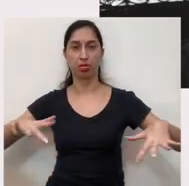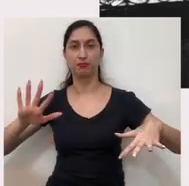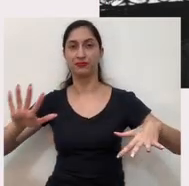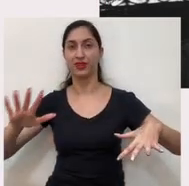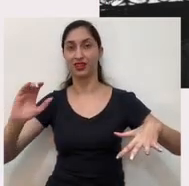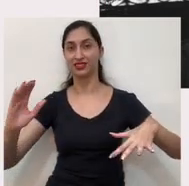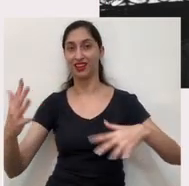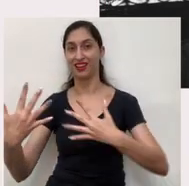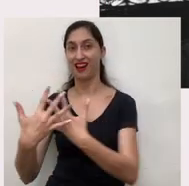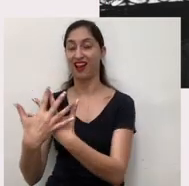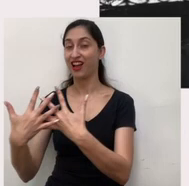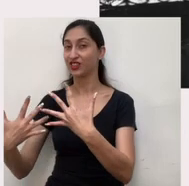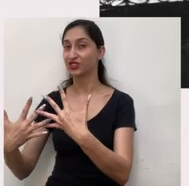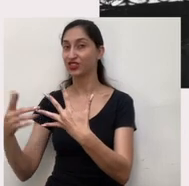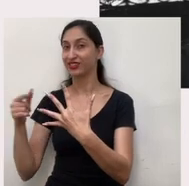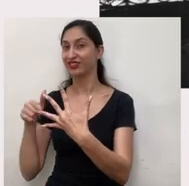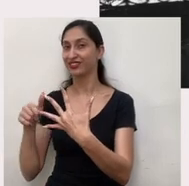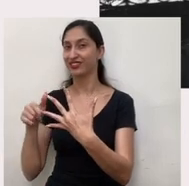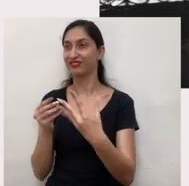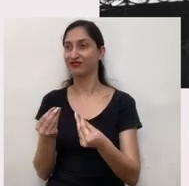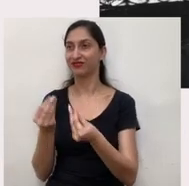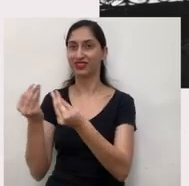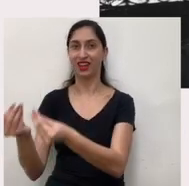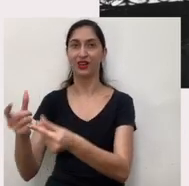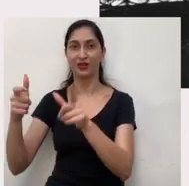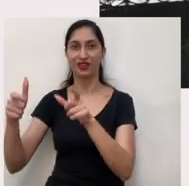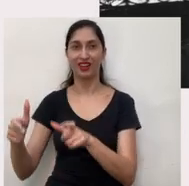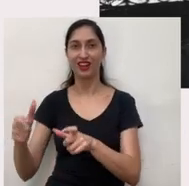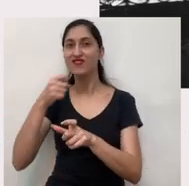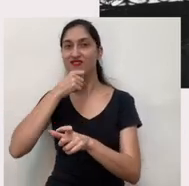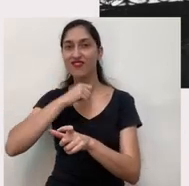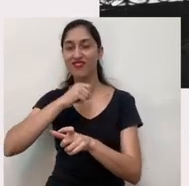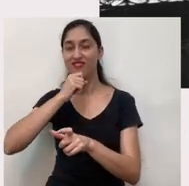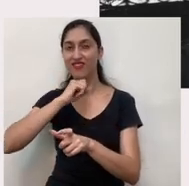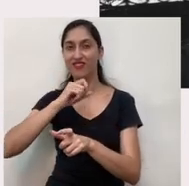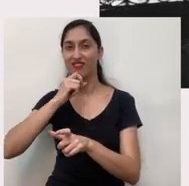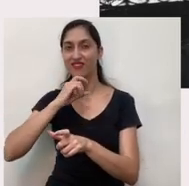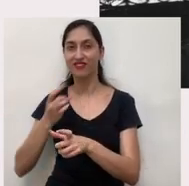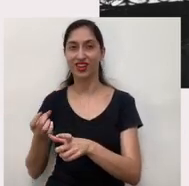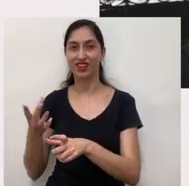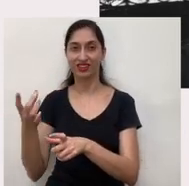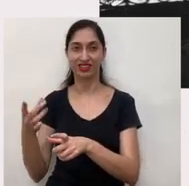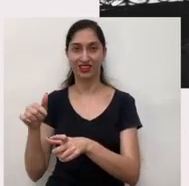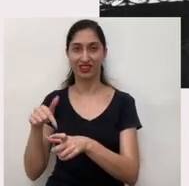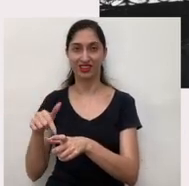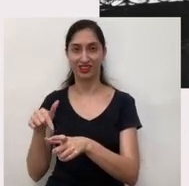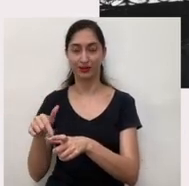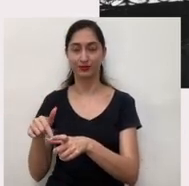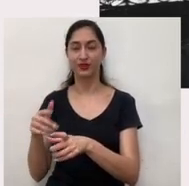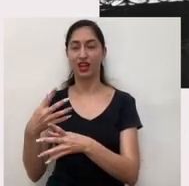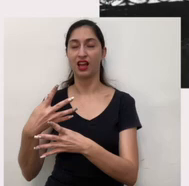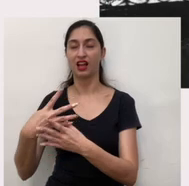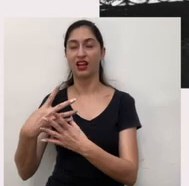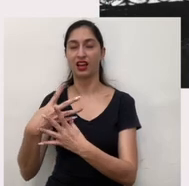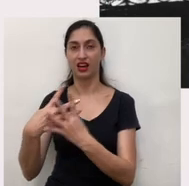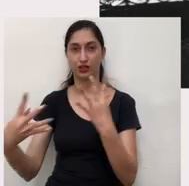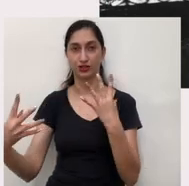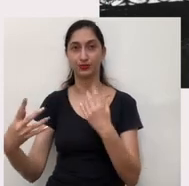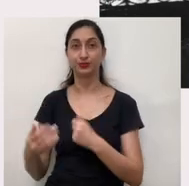são sinal de uma cultura em transição, né, uma cultura do ornamento que está